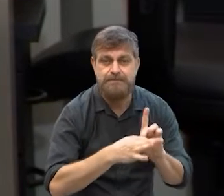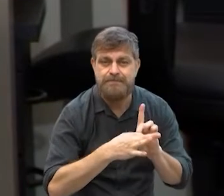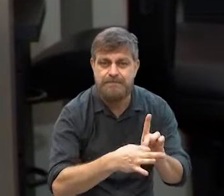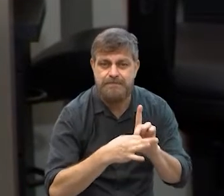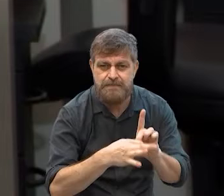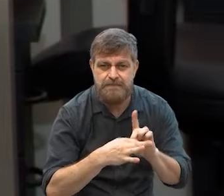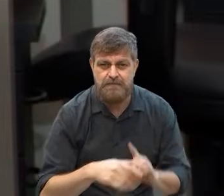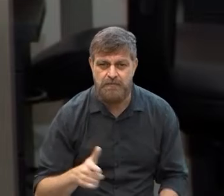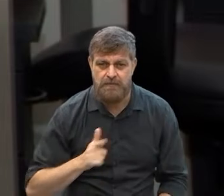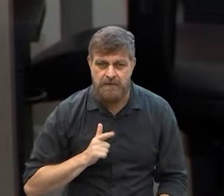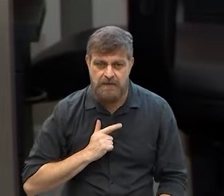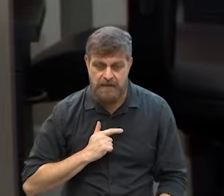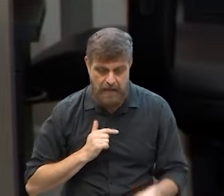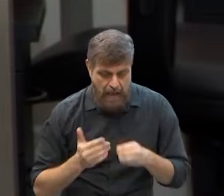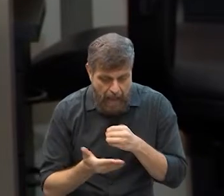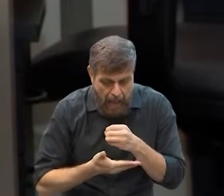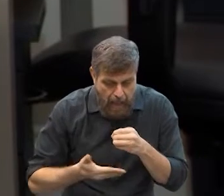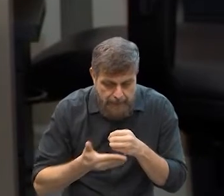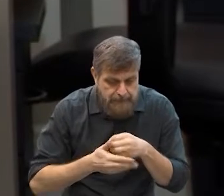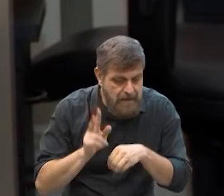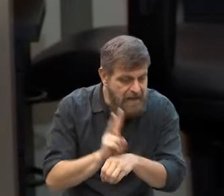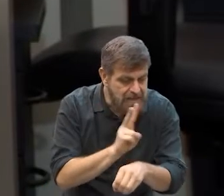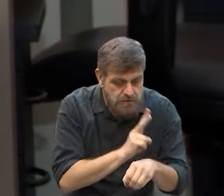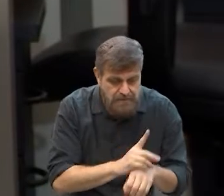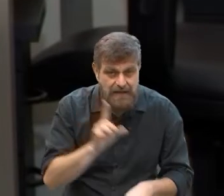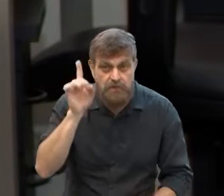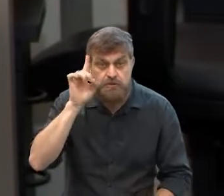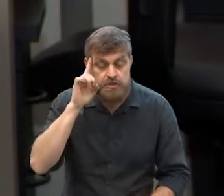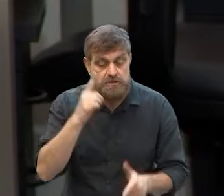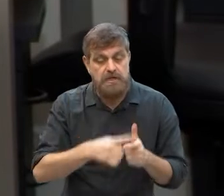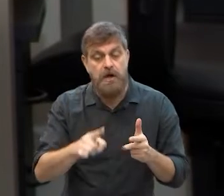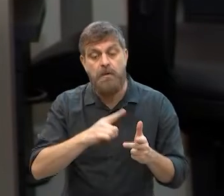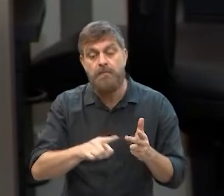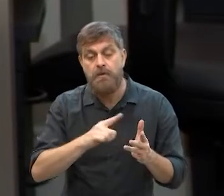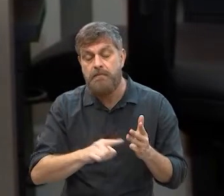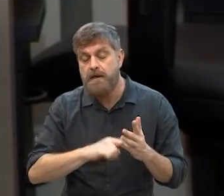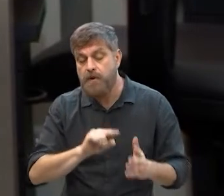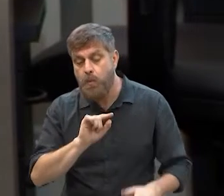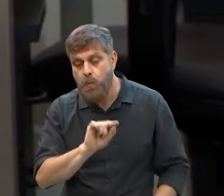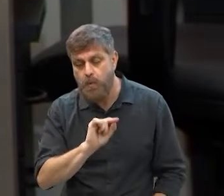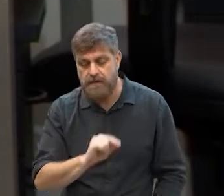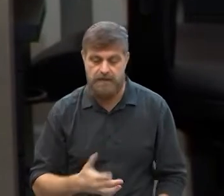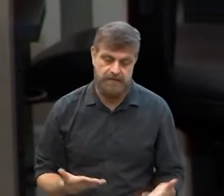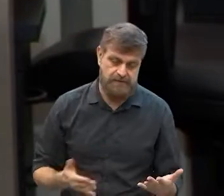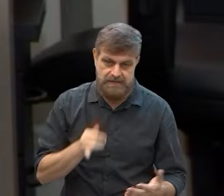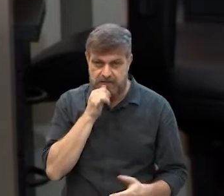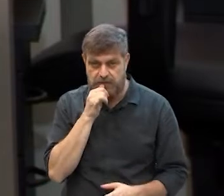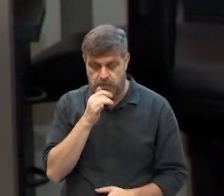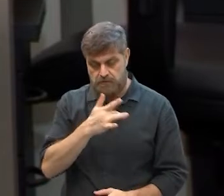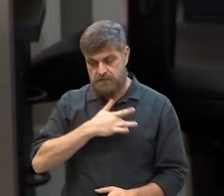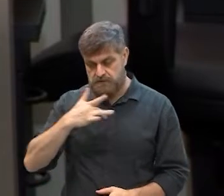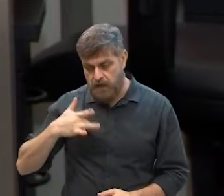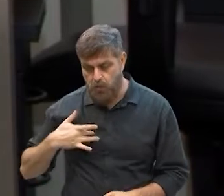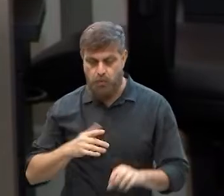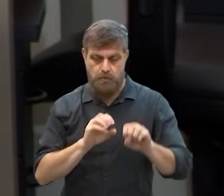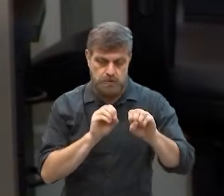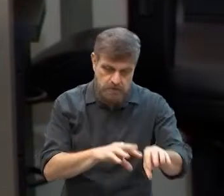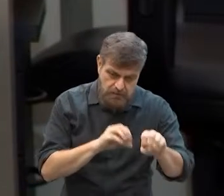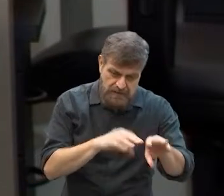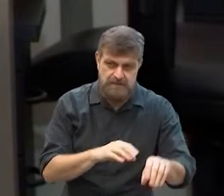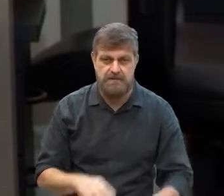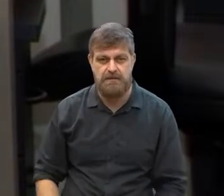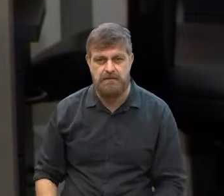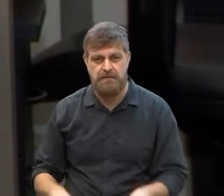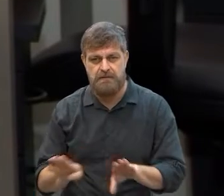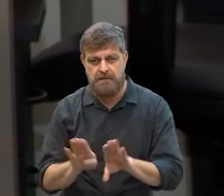que cuida dos temas mais sensíveis do dia a dia, né? O tema da saúde, o tema da educação,